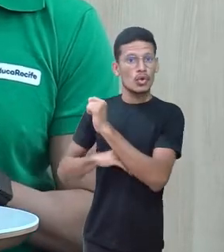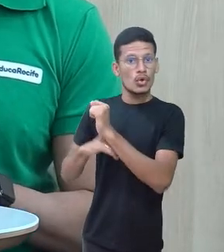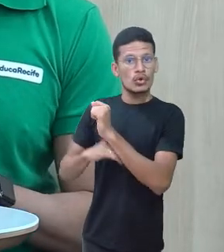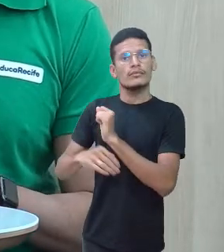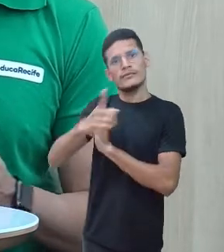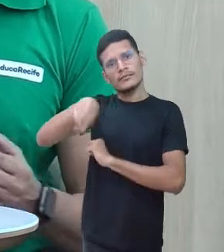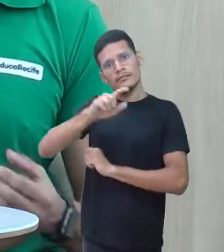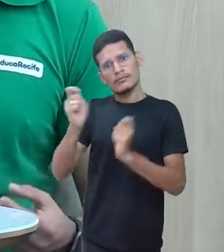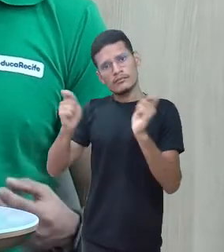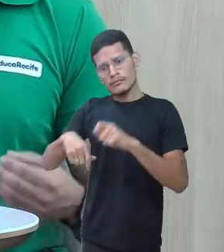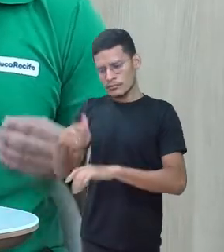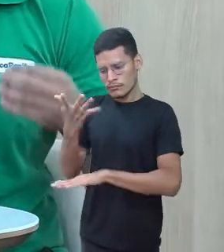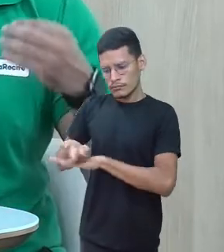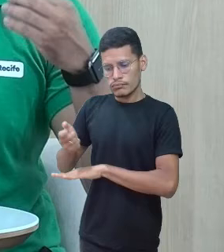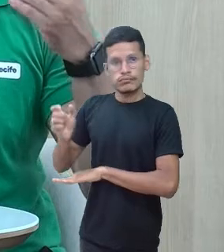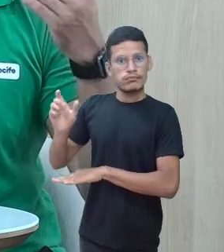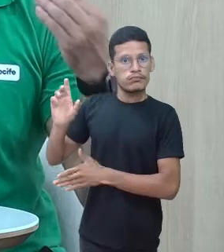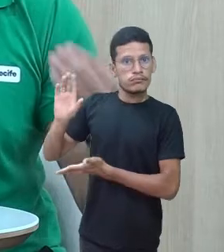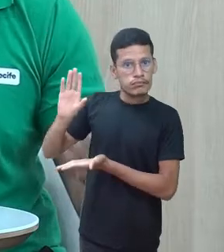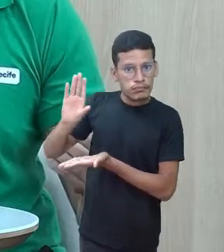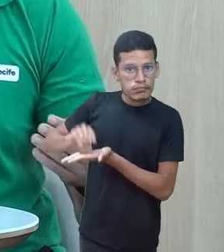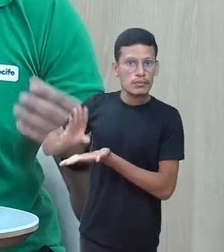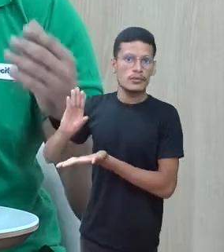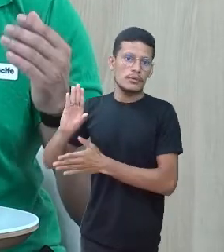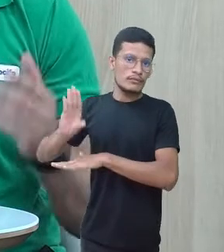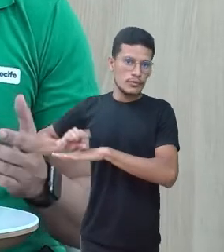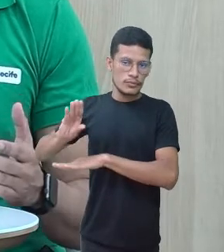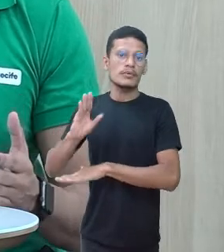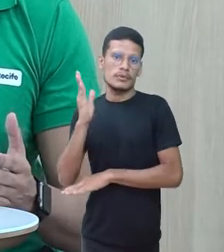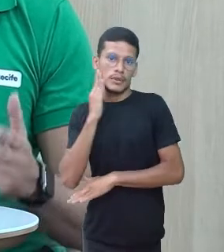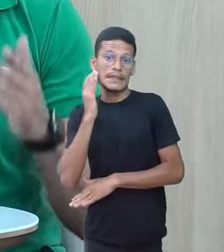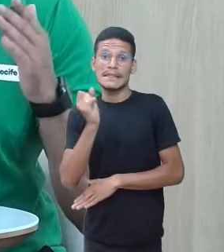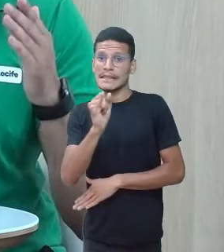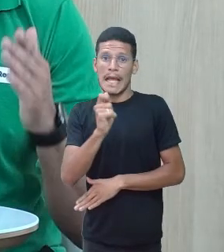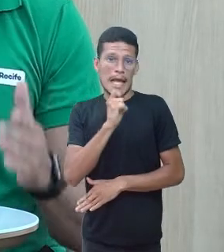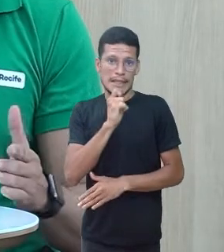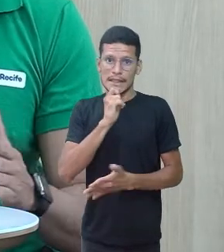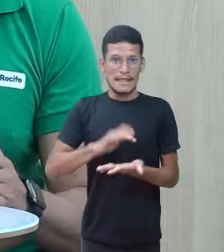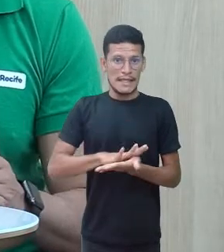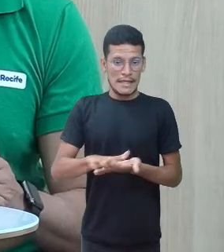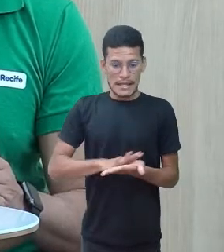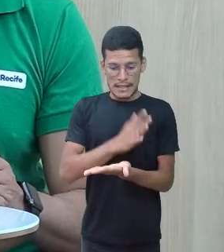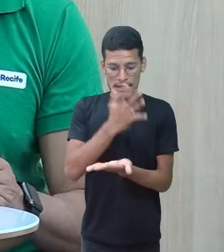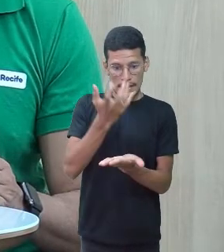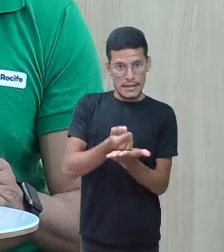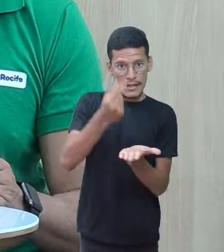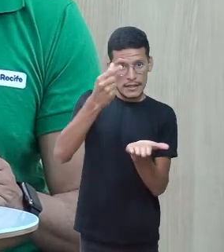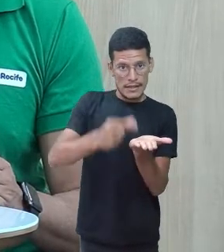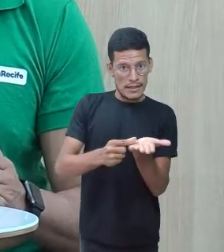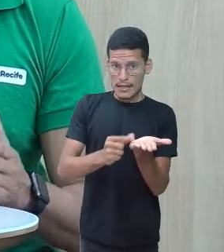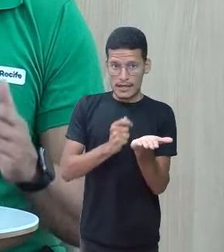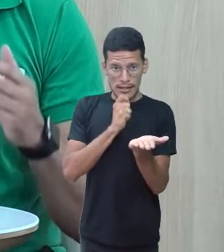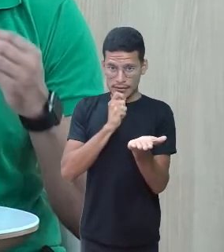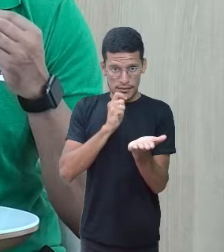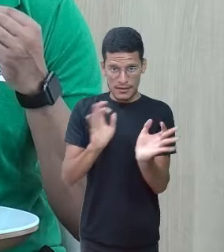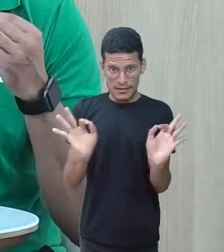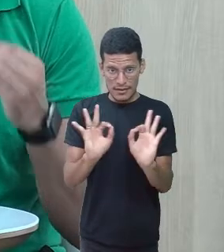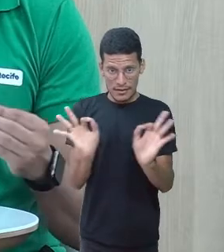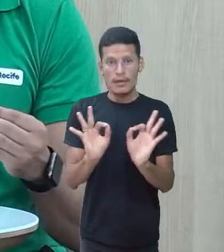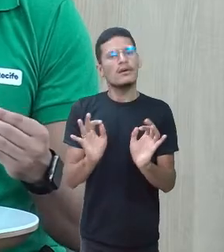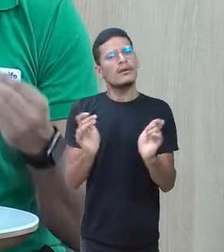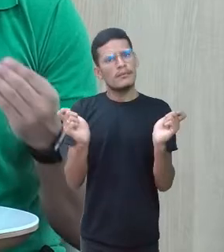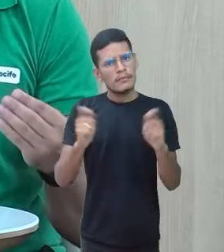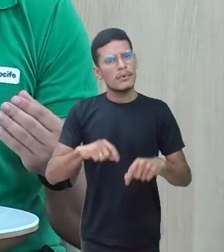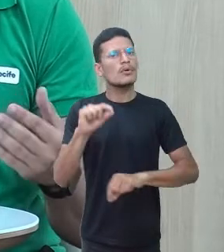Codes, certo? Então, se você ainda não tem esse aplicativo baixado aí no seu dispositivo, você vai pegar a